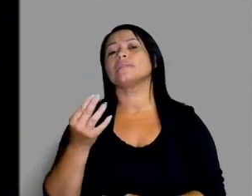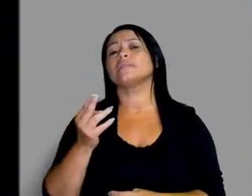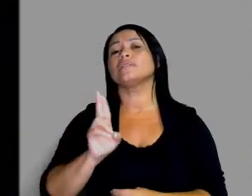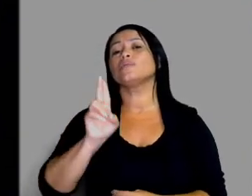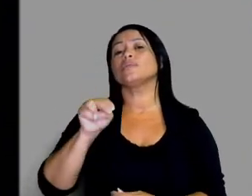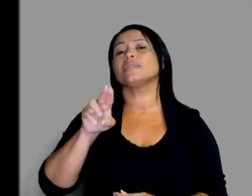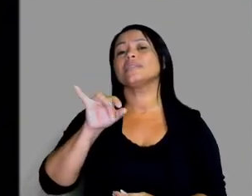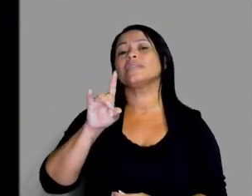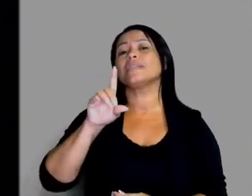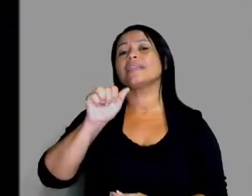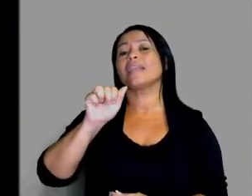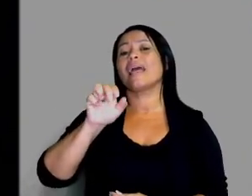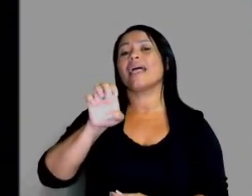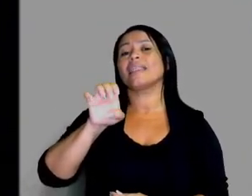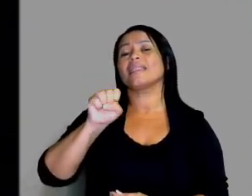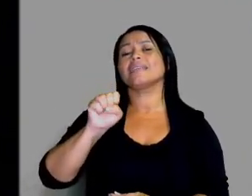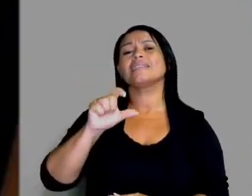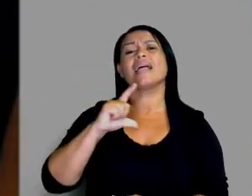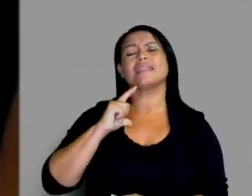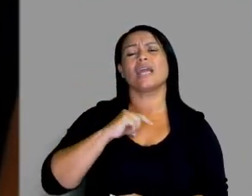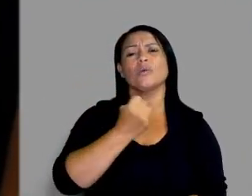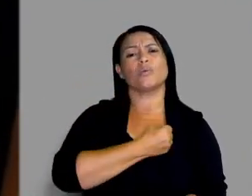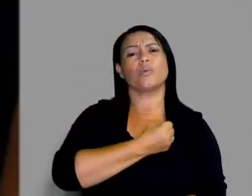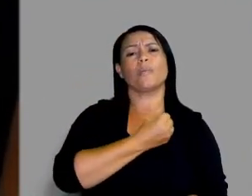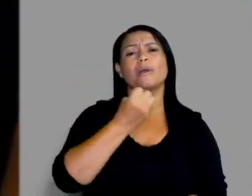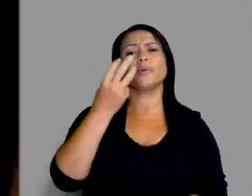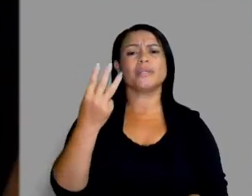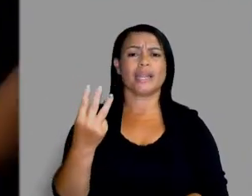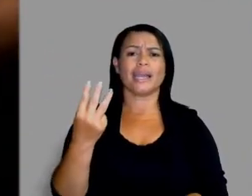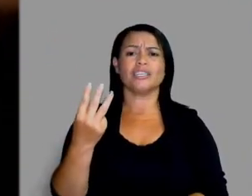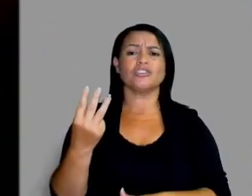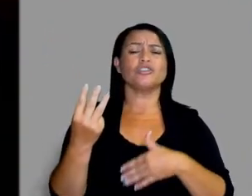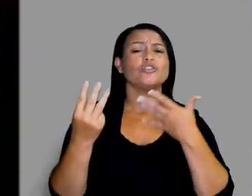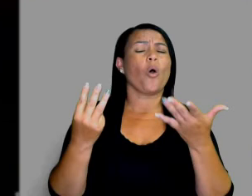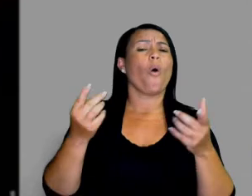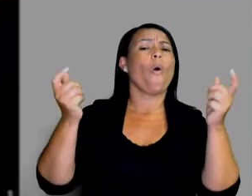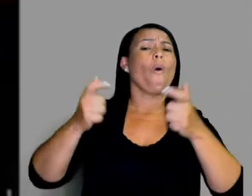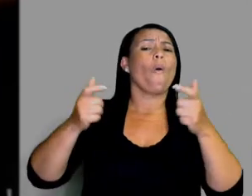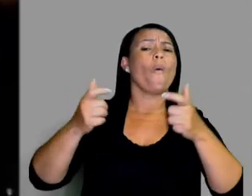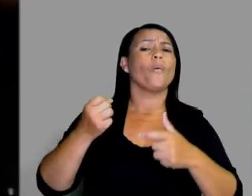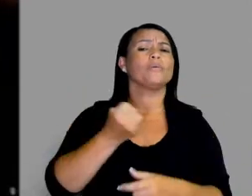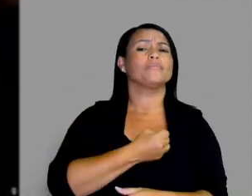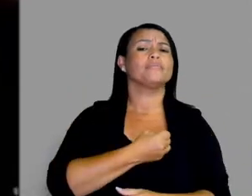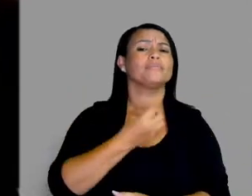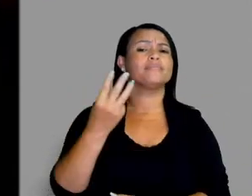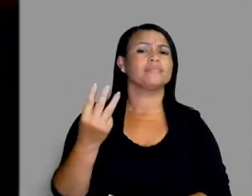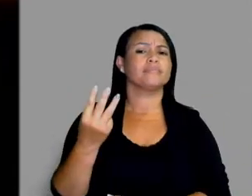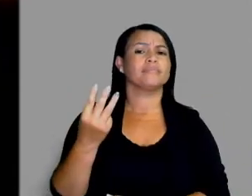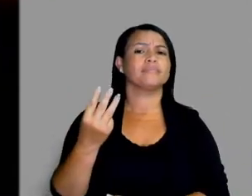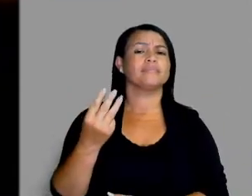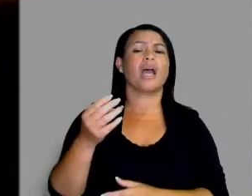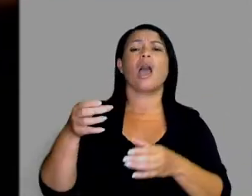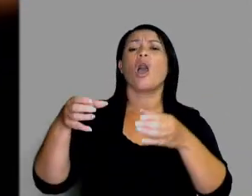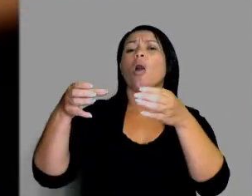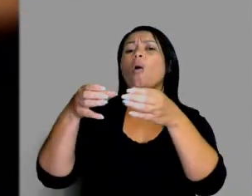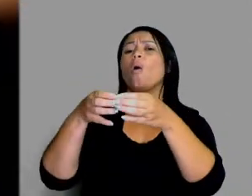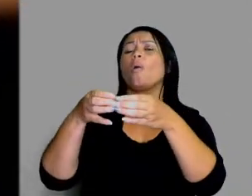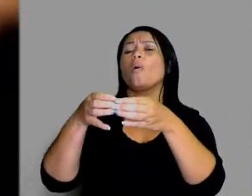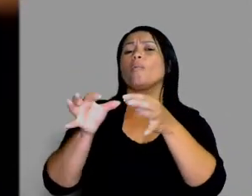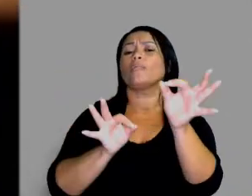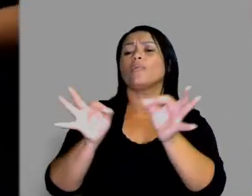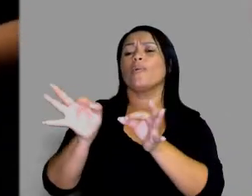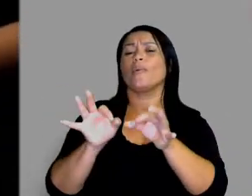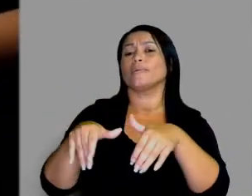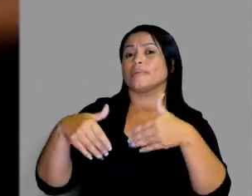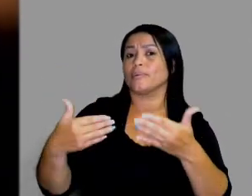Quantas unidades vale o algarismo 3? O algarismo 3, ele está localizado aonde, minha gente? Ele está em que classe? Ele está em